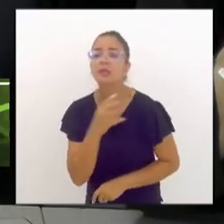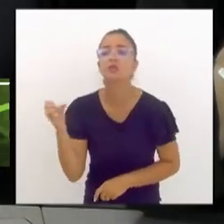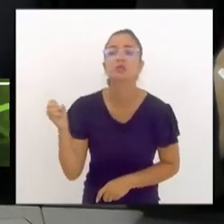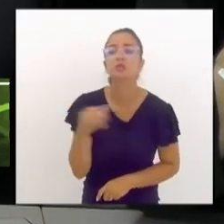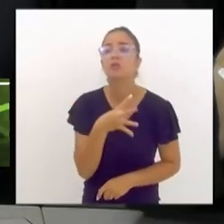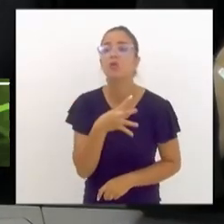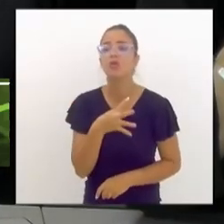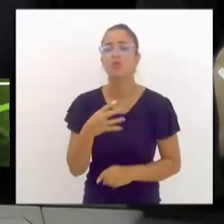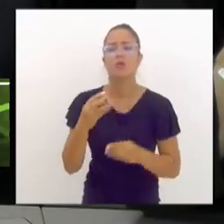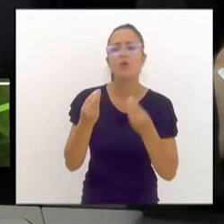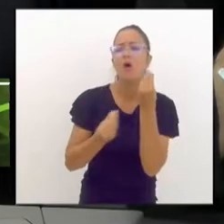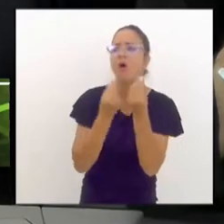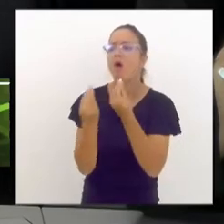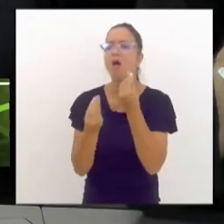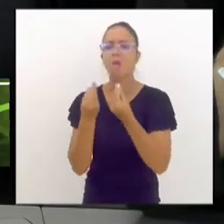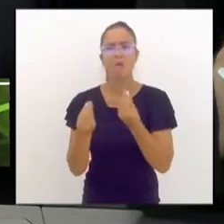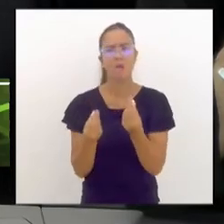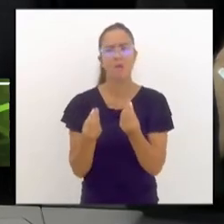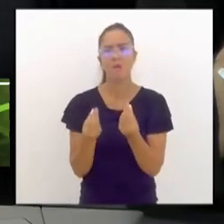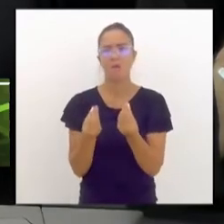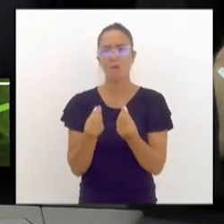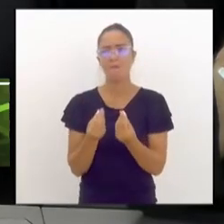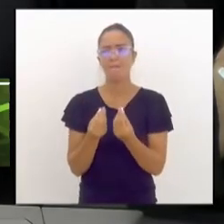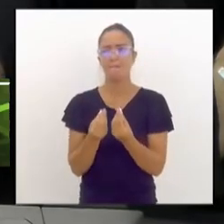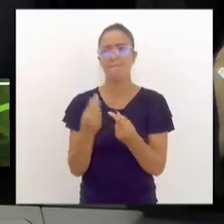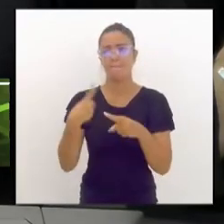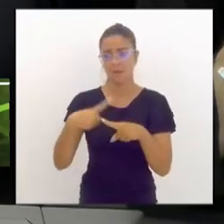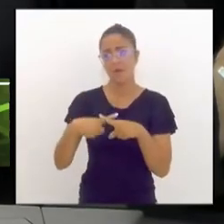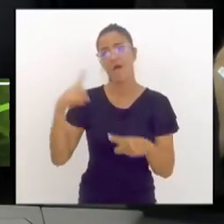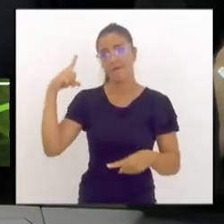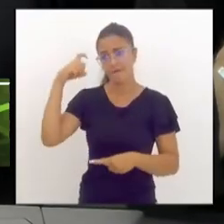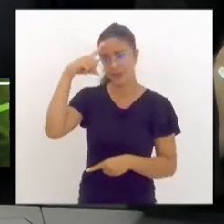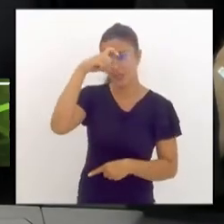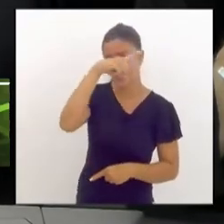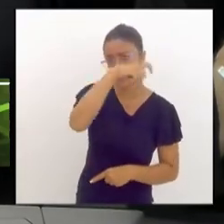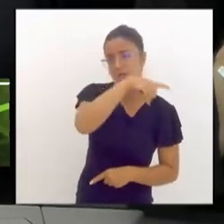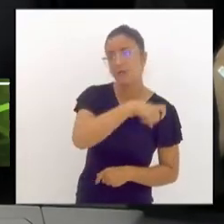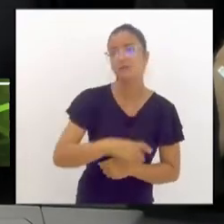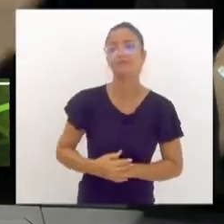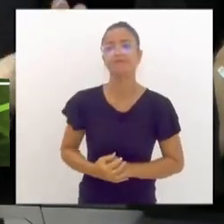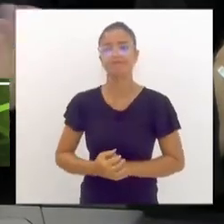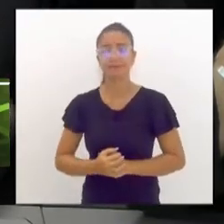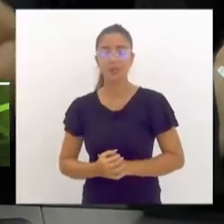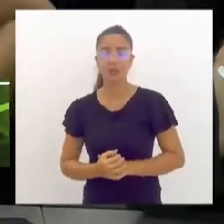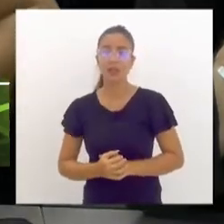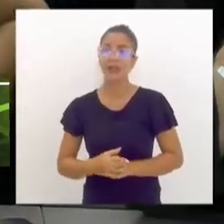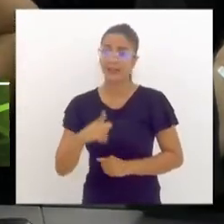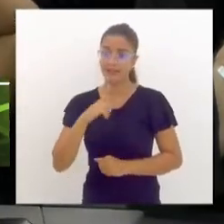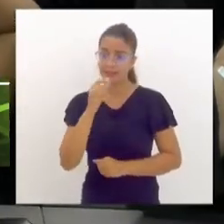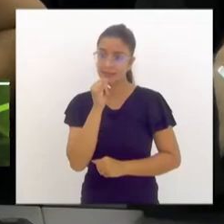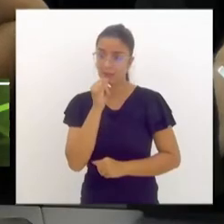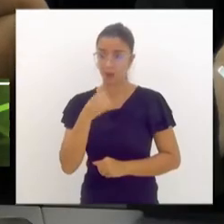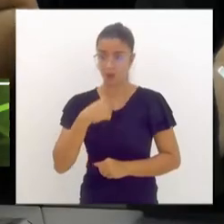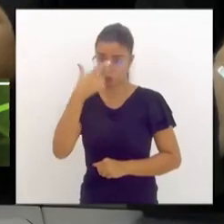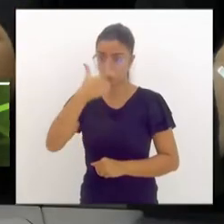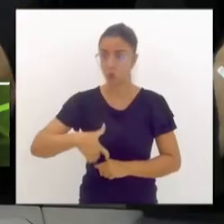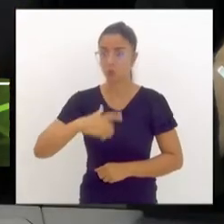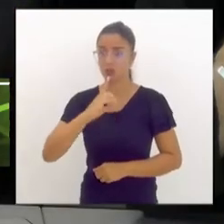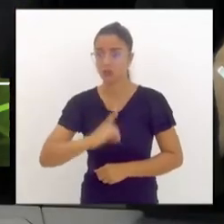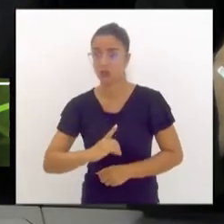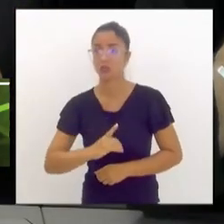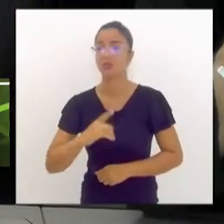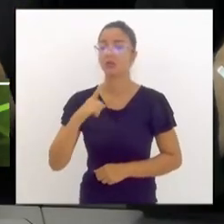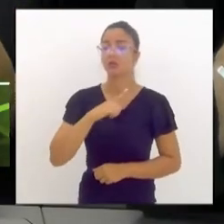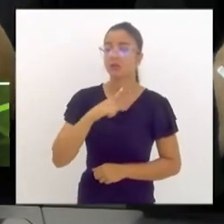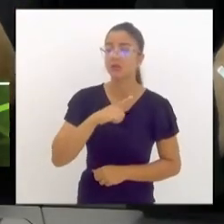atuando nesse desafio, né, muito grande. A gente tem, enquanto diretor de escola, uma série de desafios para